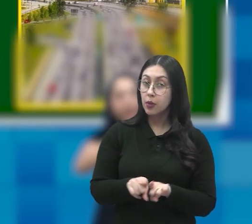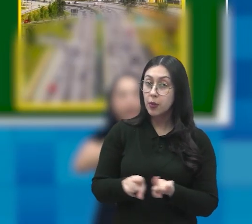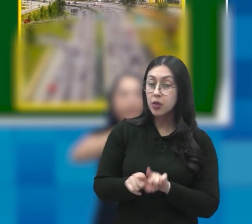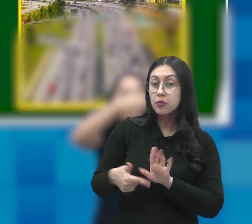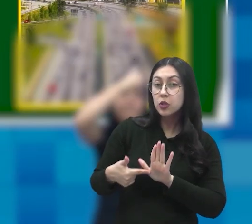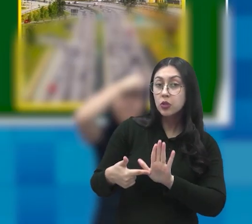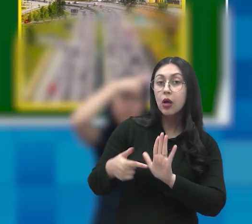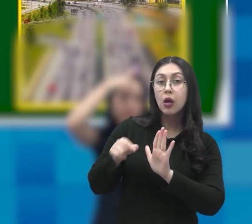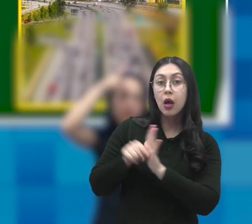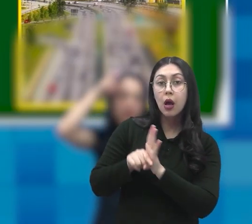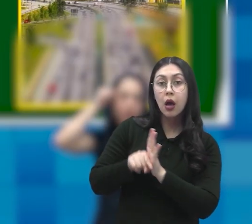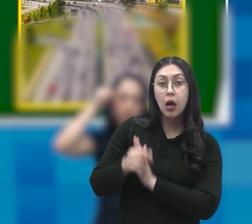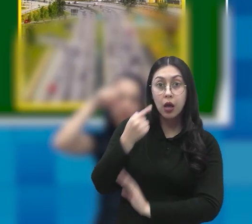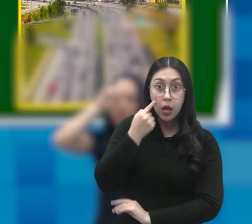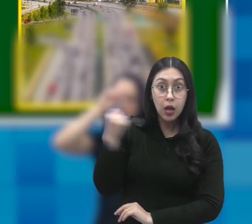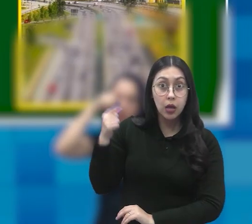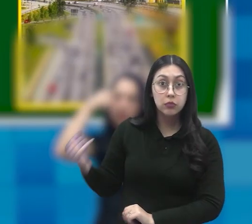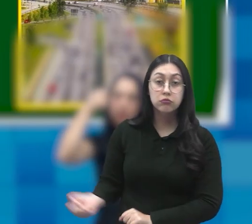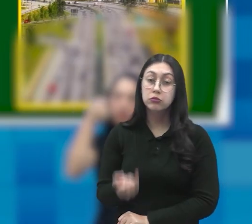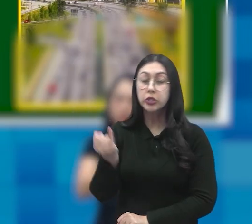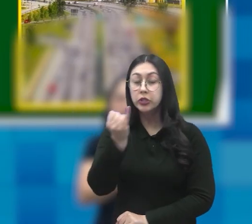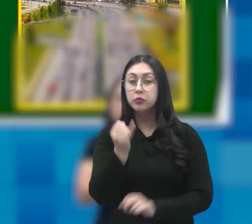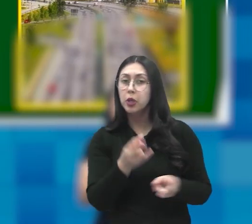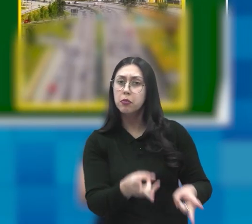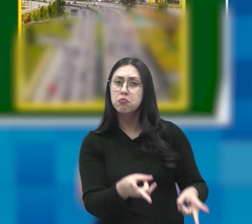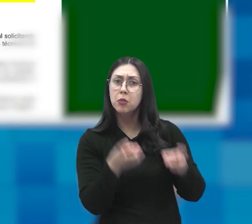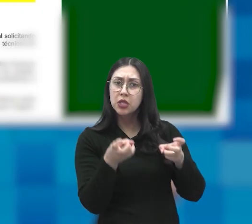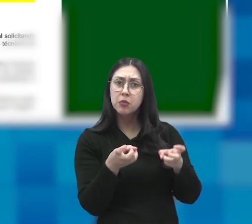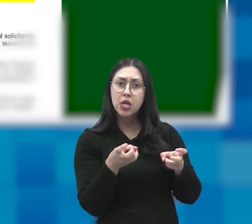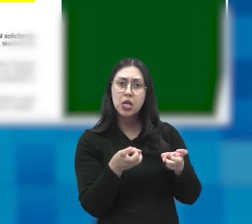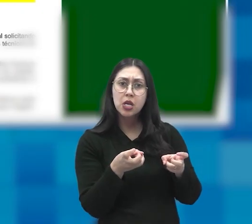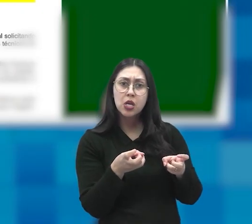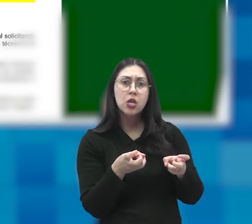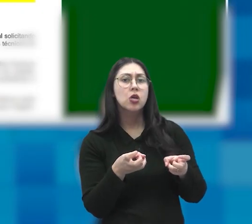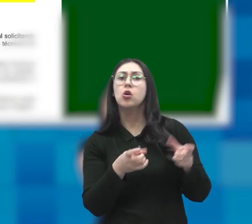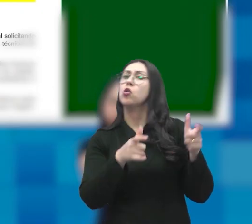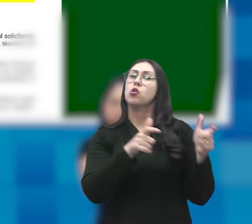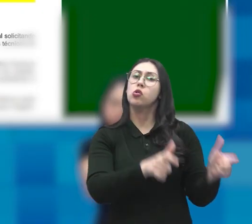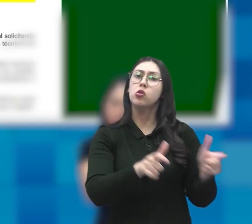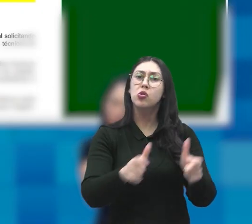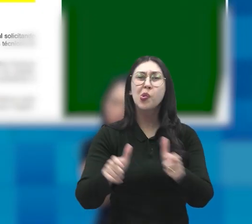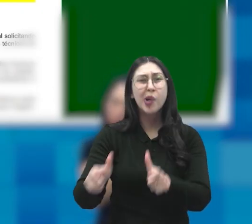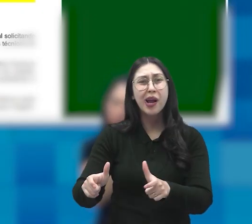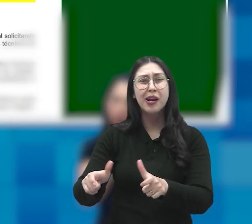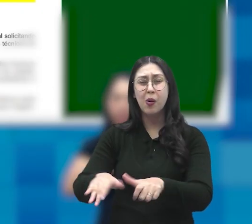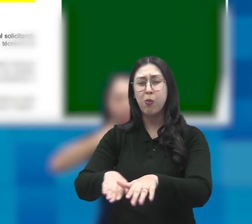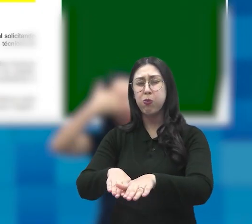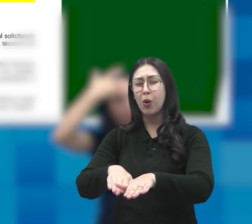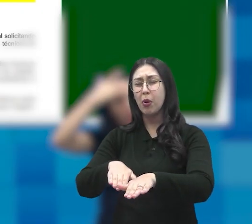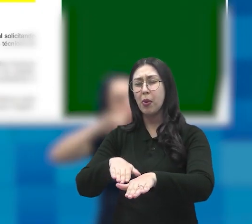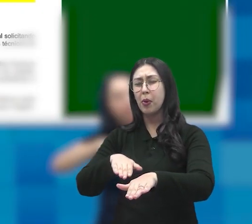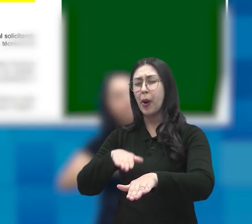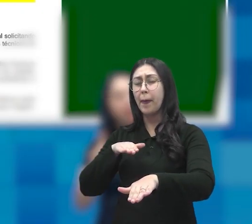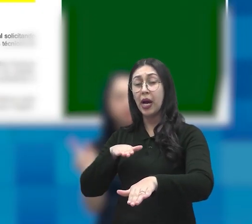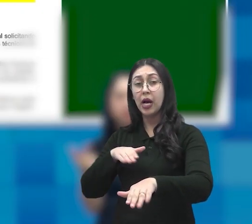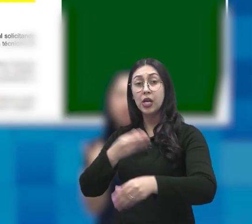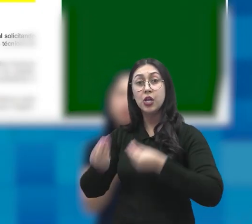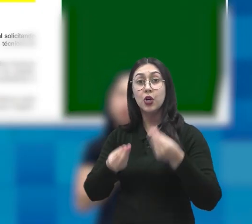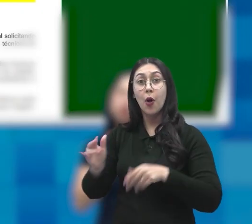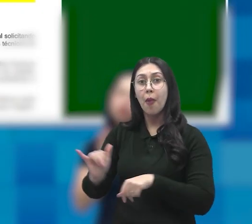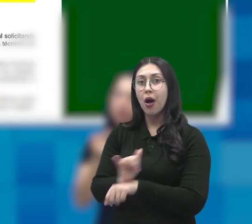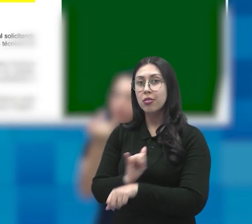Sena, essa pesquisa é fundamental para identificar pontos geradores de trânsito, facilidade de acessos